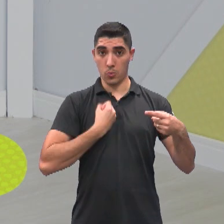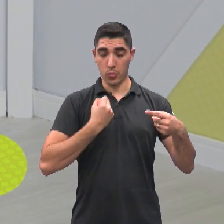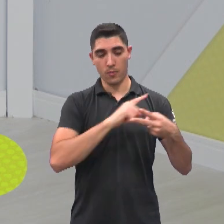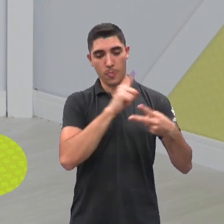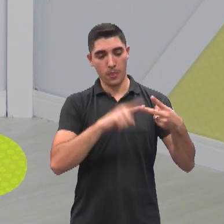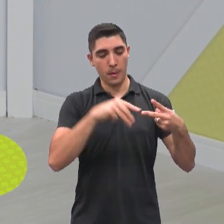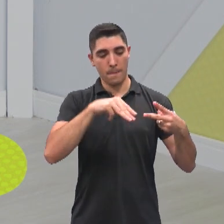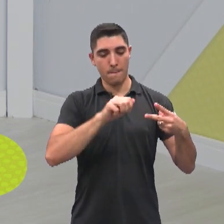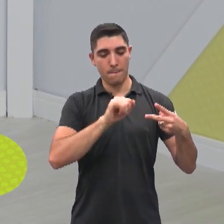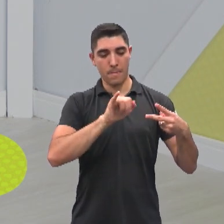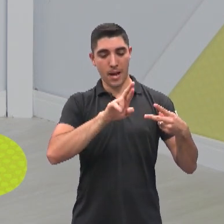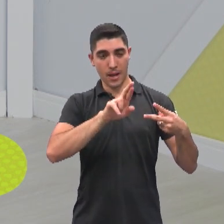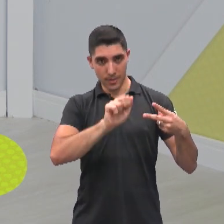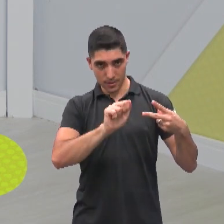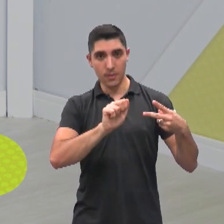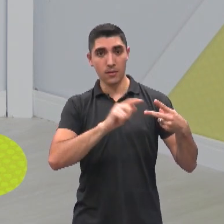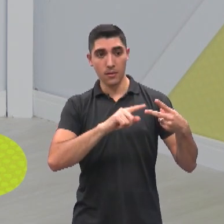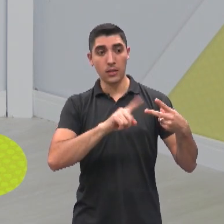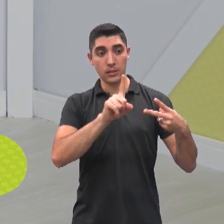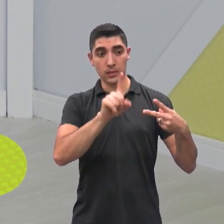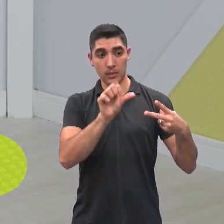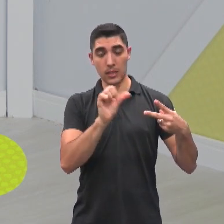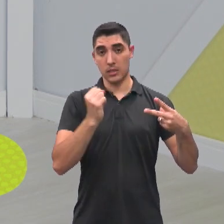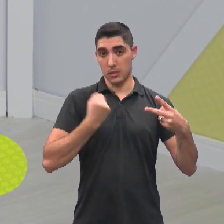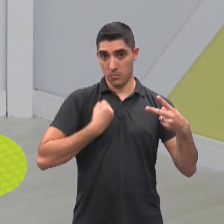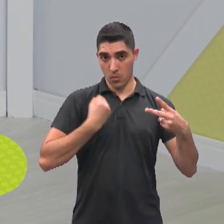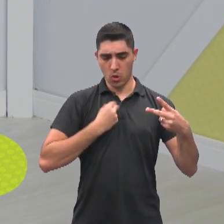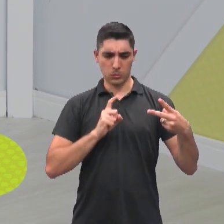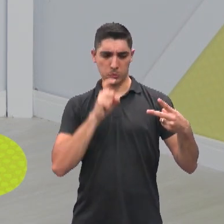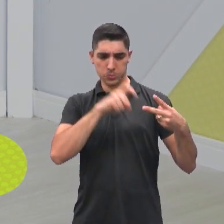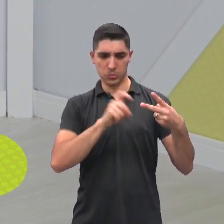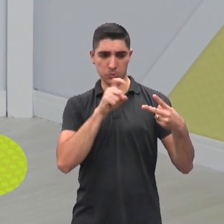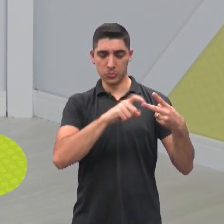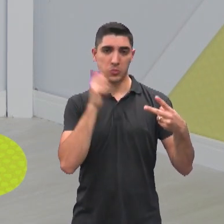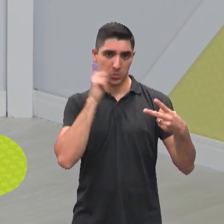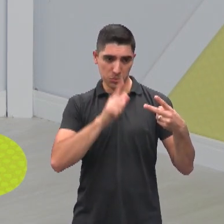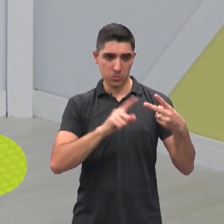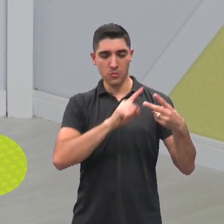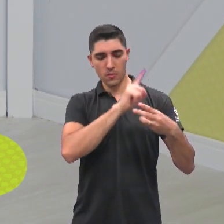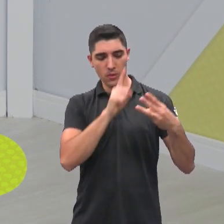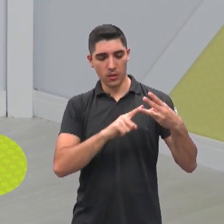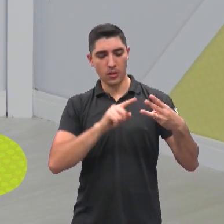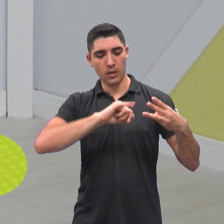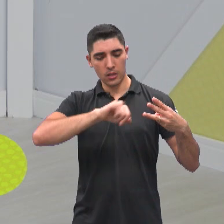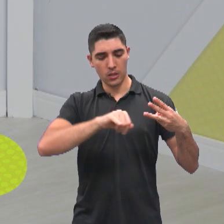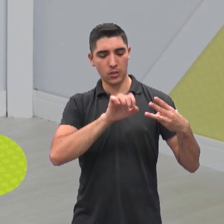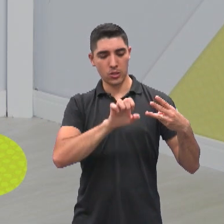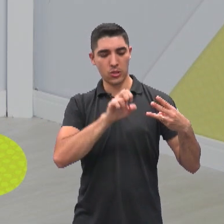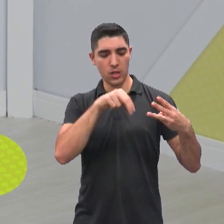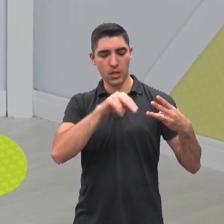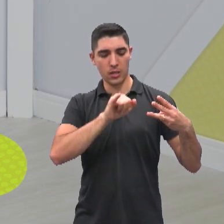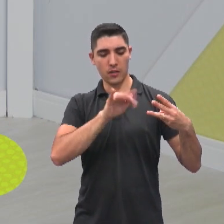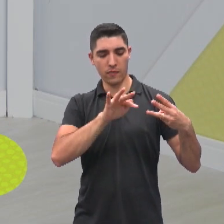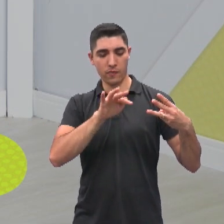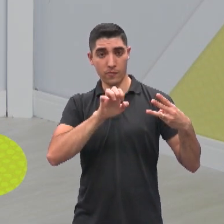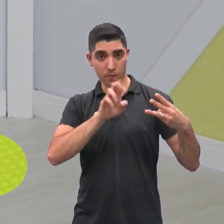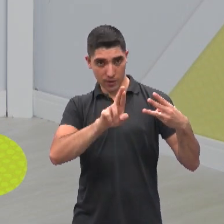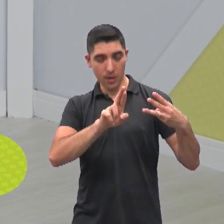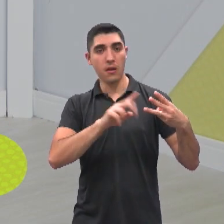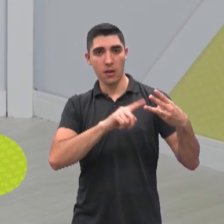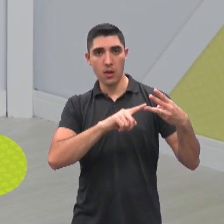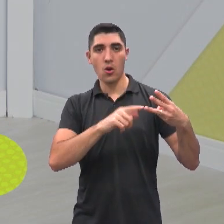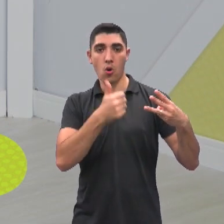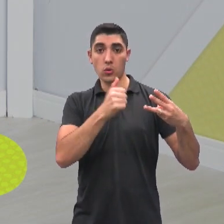Mayra Holford, com 16 pontos, 8 rebotes e 2 assistências, e a Jennifer Munhoz, com 11 pontos, 4 rebotes e